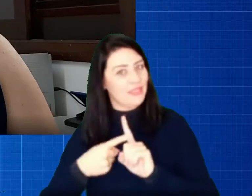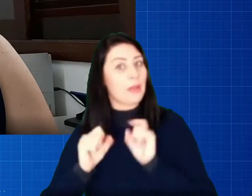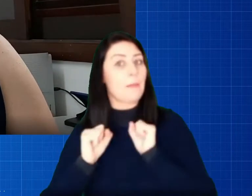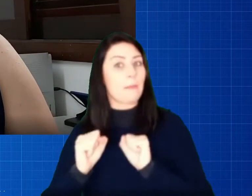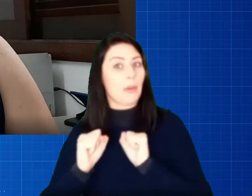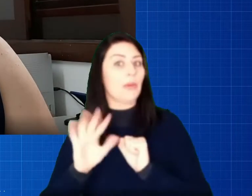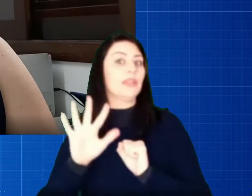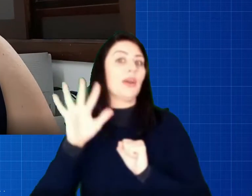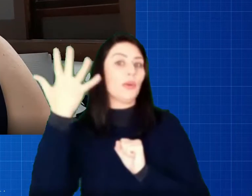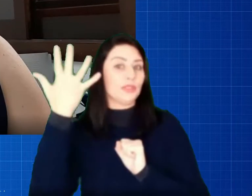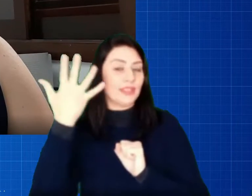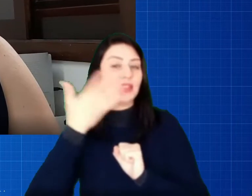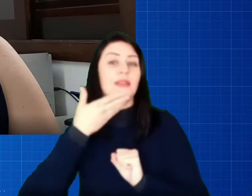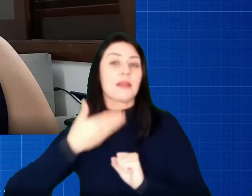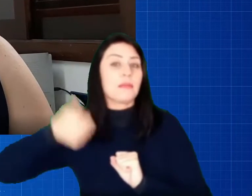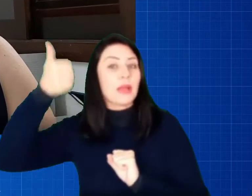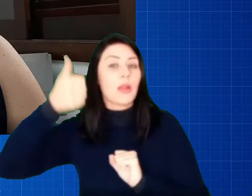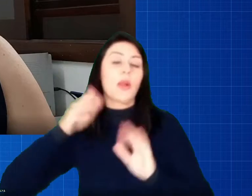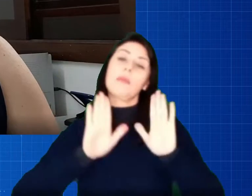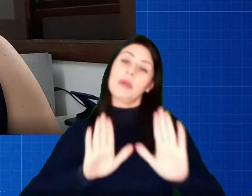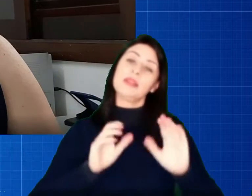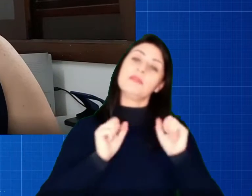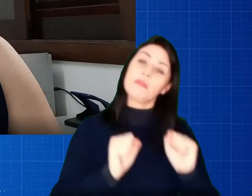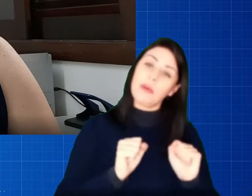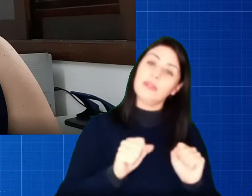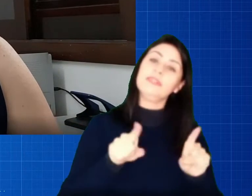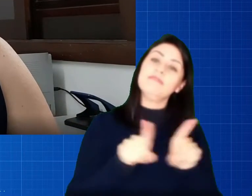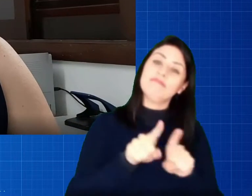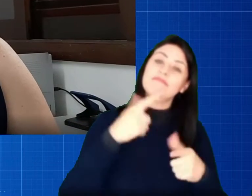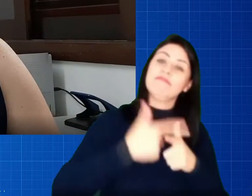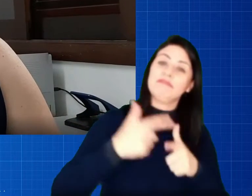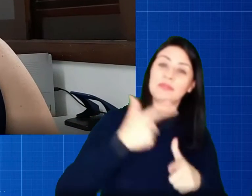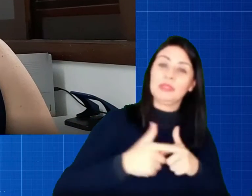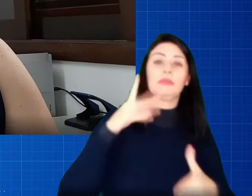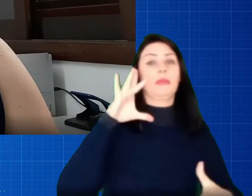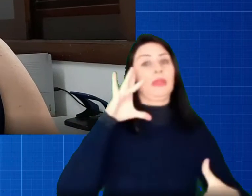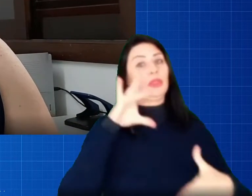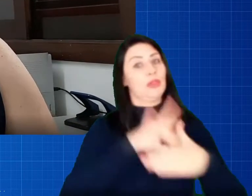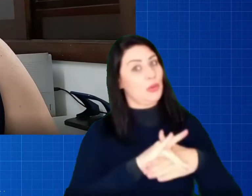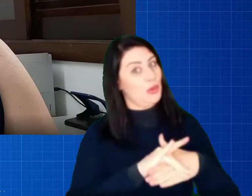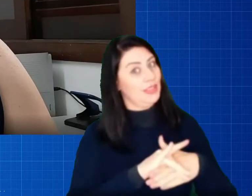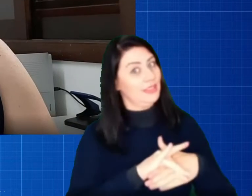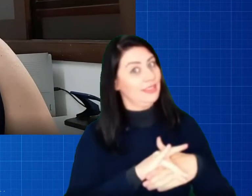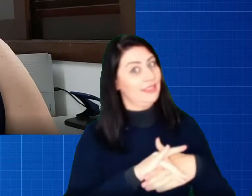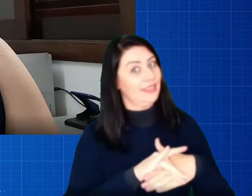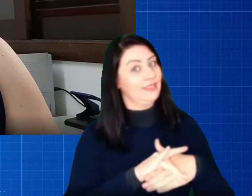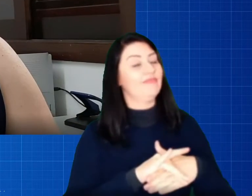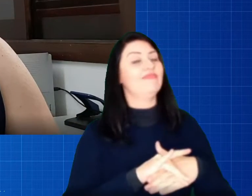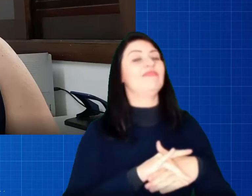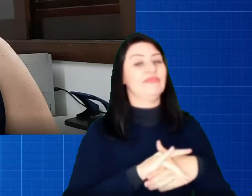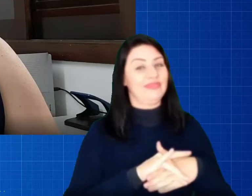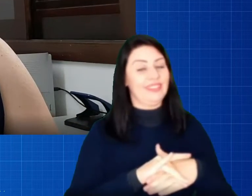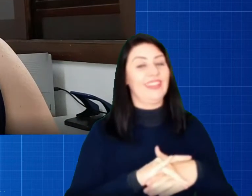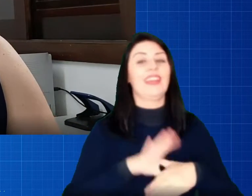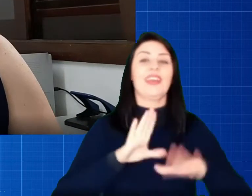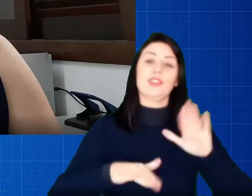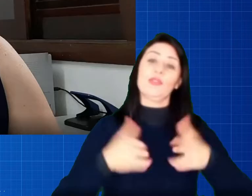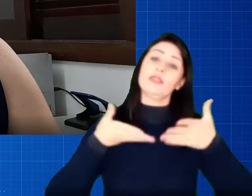uma relação sexual desprotegida pode trazer muito mais problemas do que apenas uma gravidez de uma criança